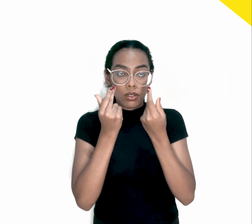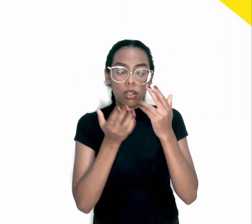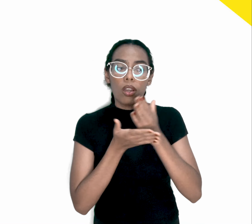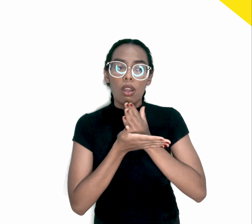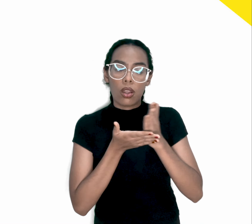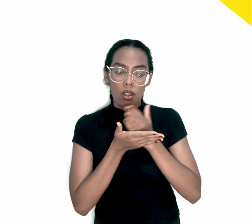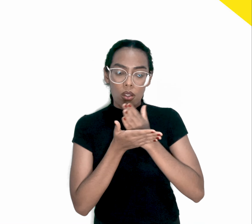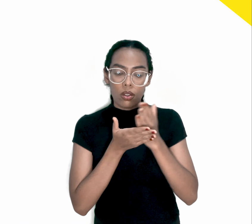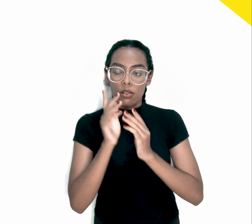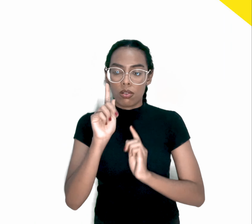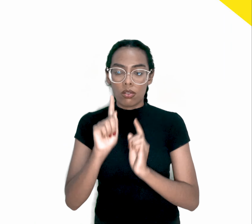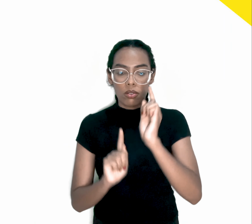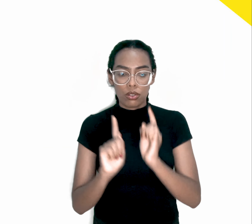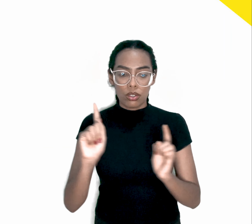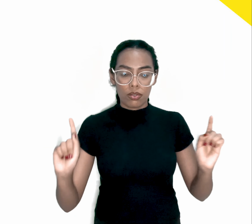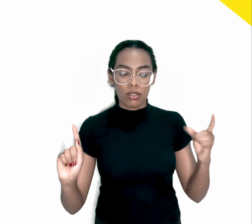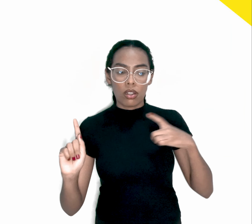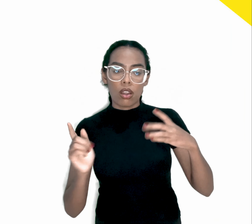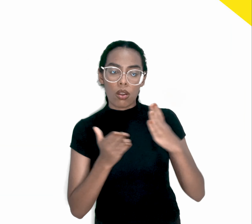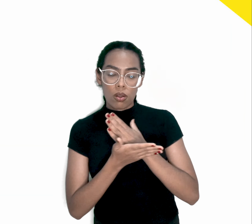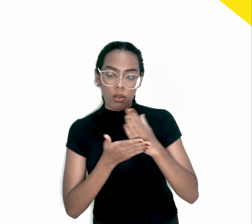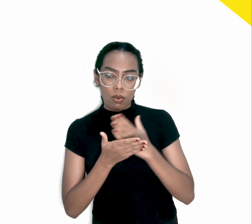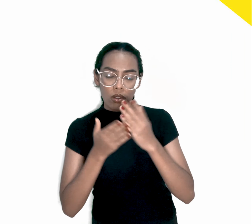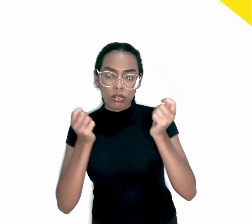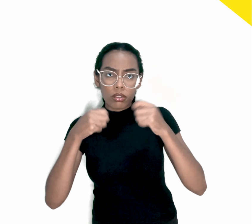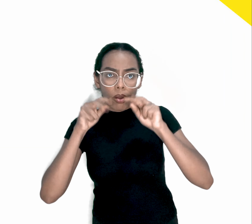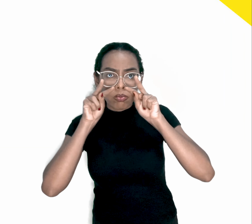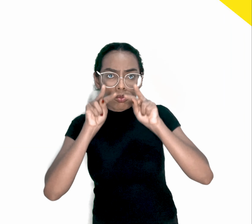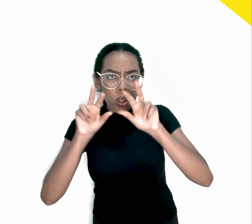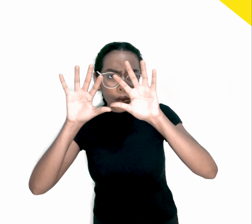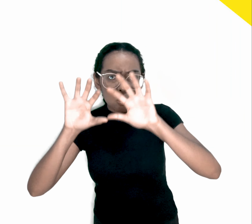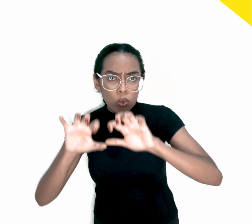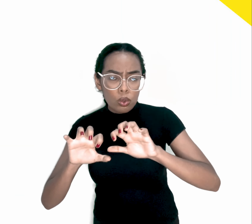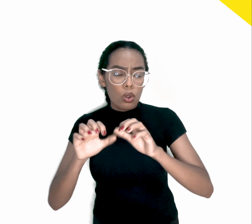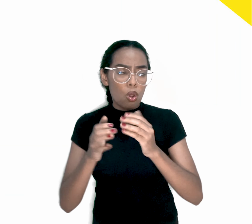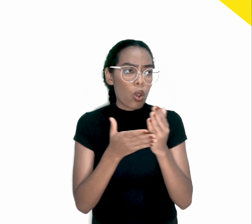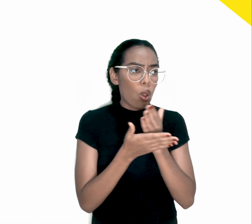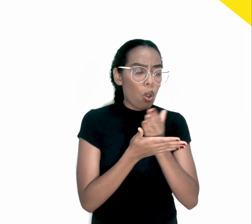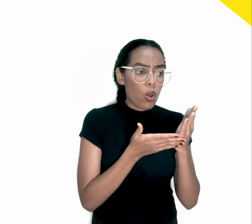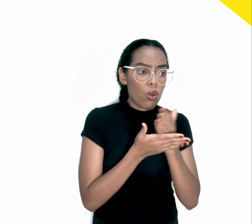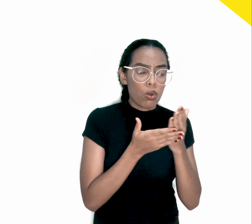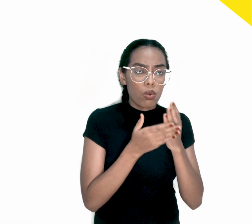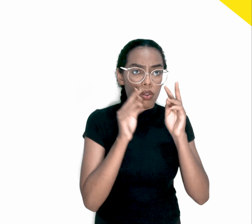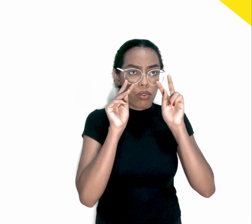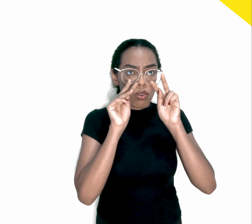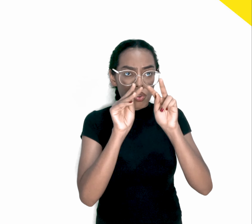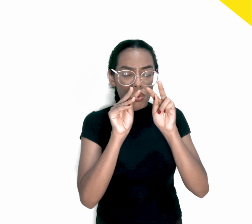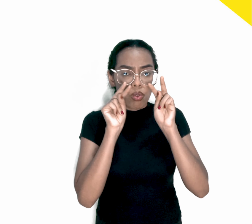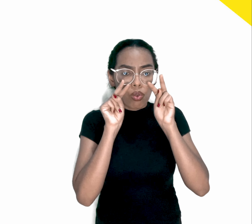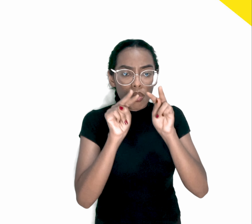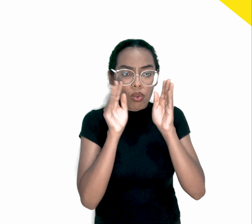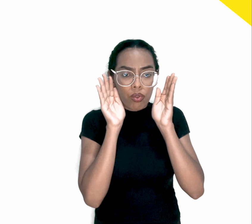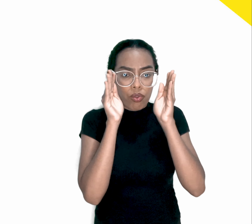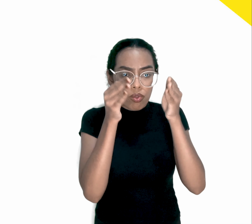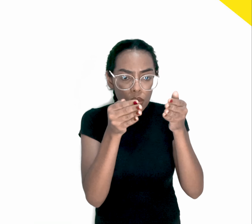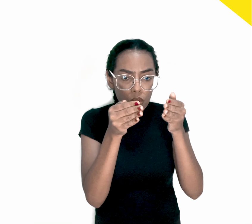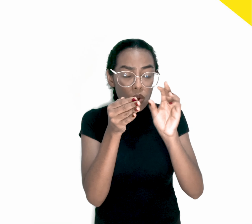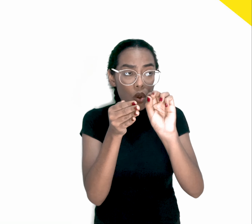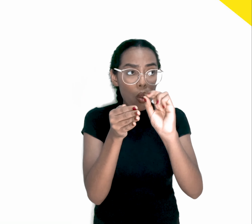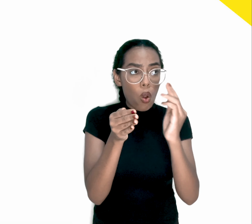Algumas pessoas vêem grande parte escura Outras têm um foco de visão bem pequeno e central ou lateral